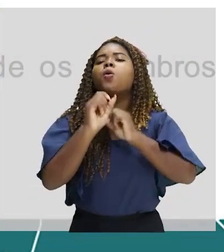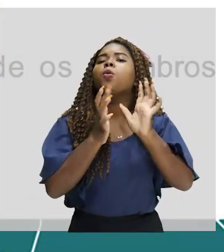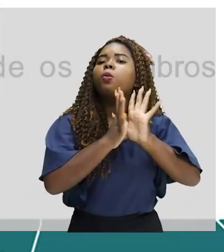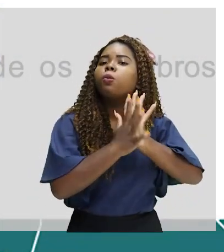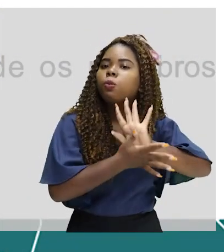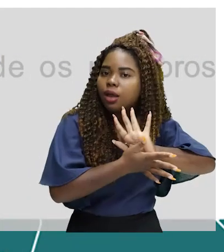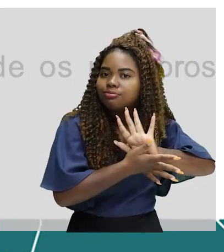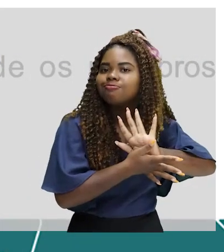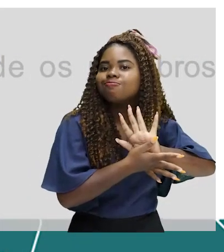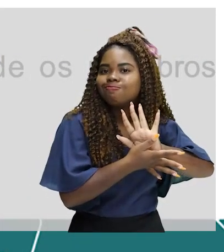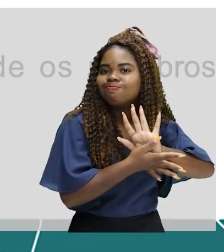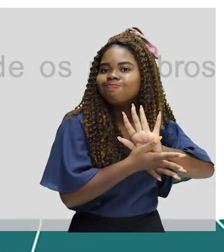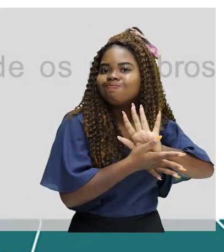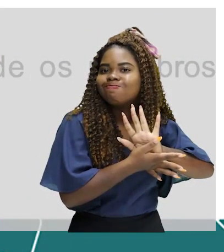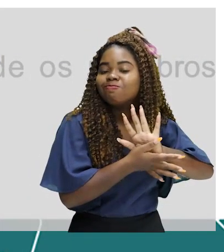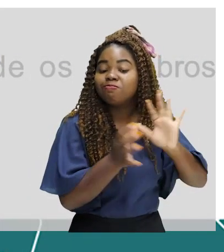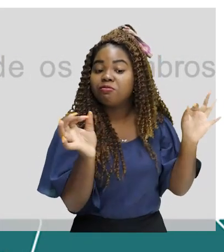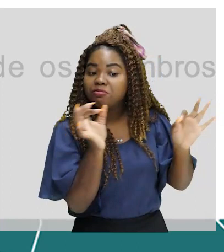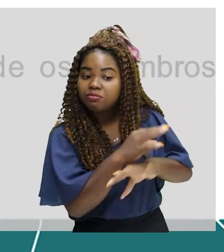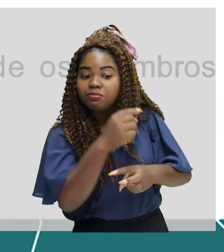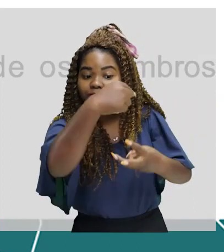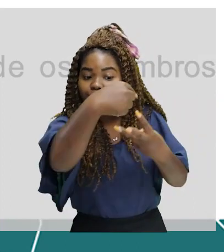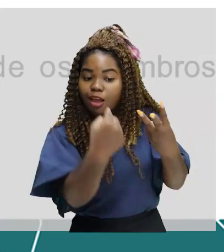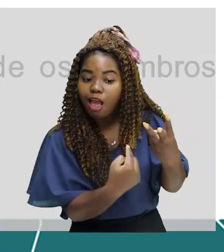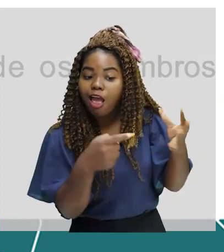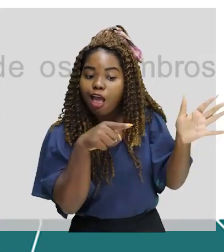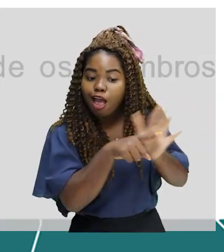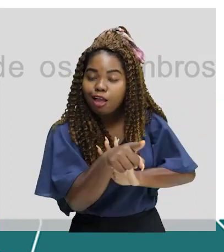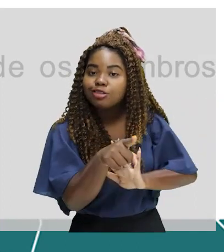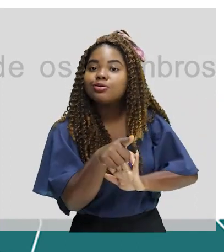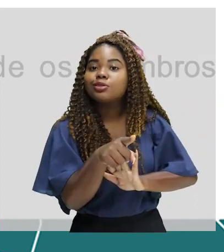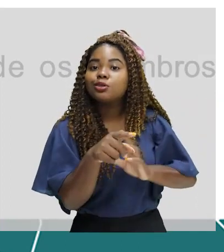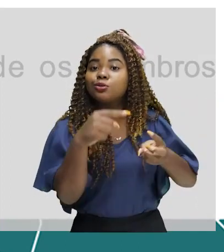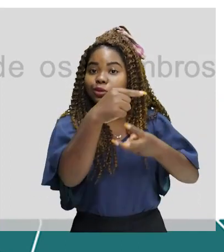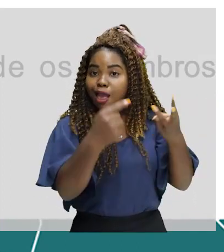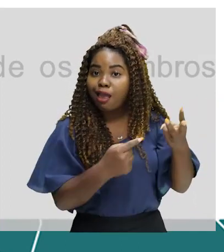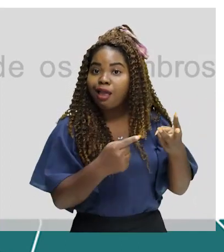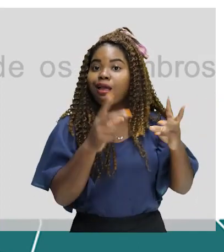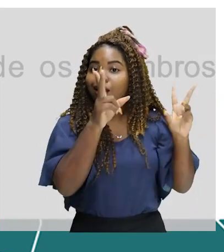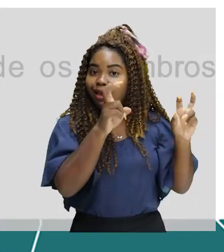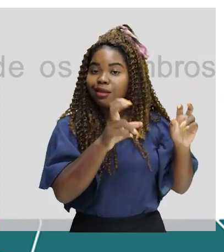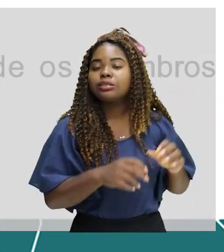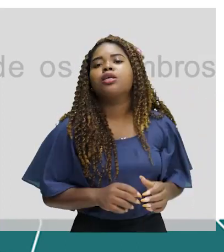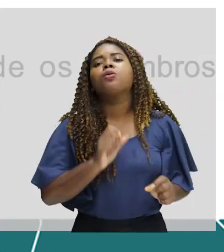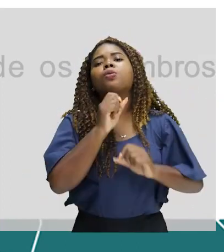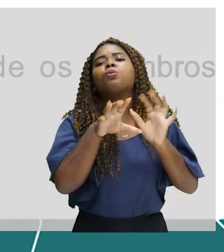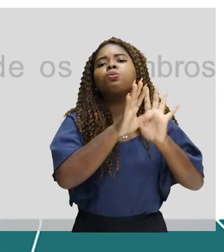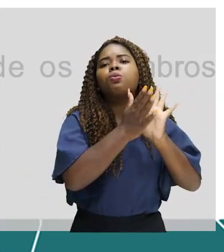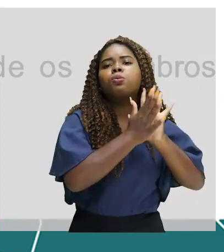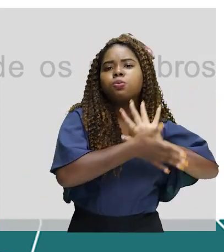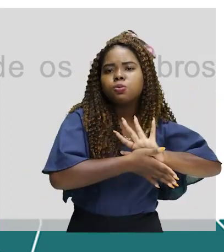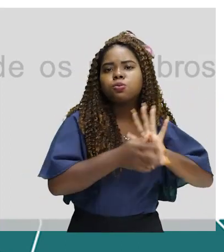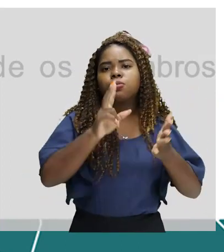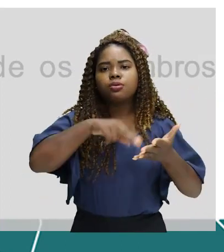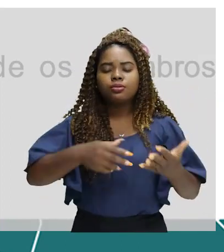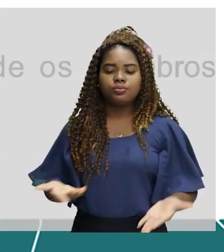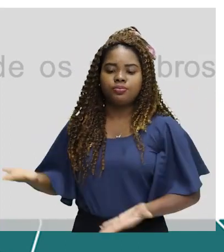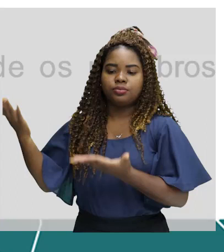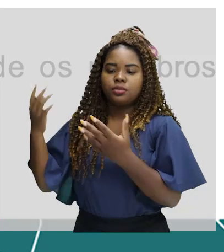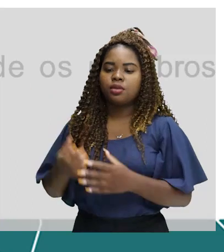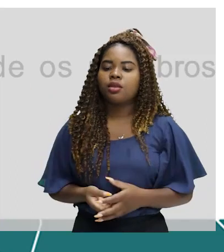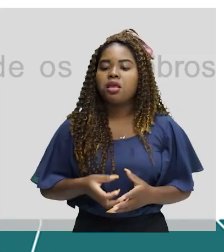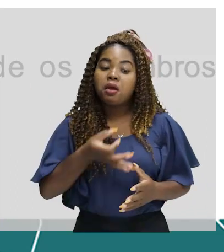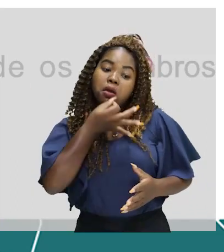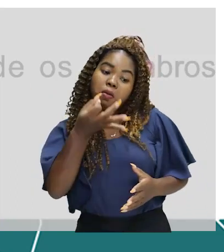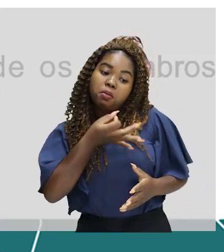preconceito? Para a gente poder fechar as 3 perguntas, né, dos 3 temas. O preconceito é uma opinião feita de